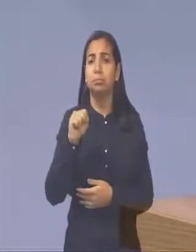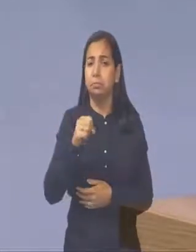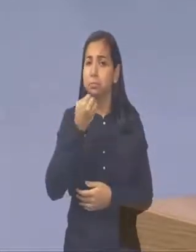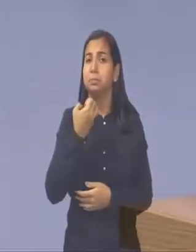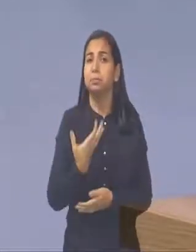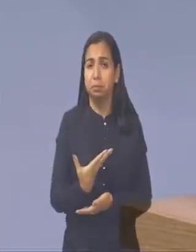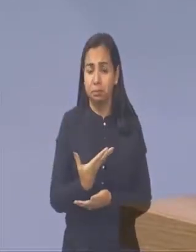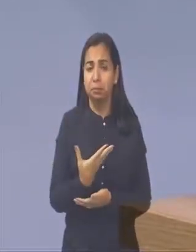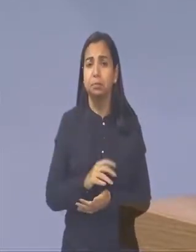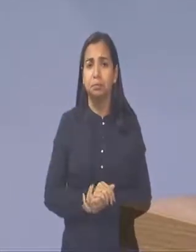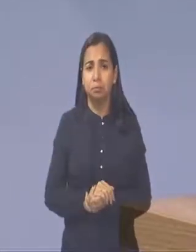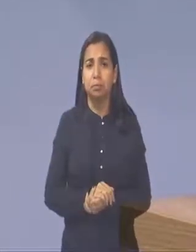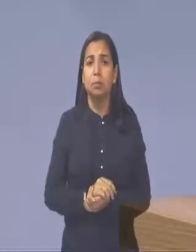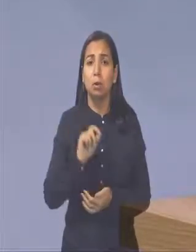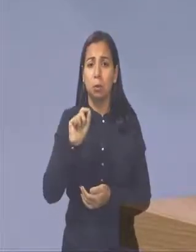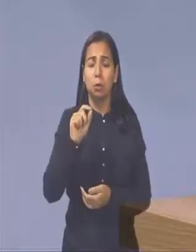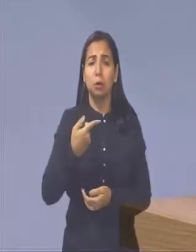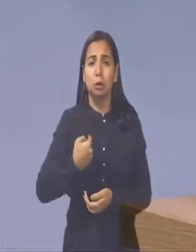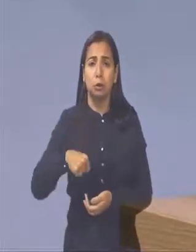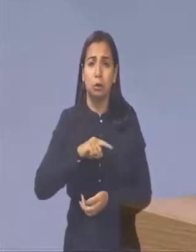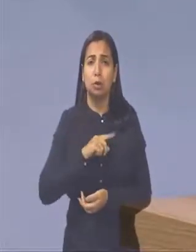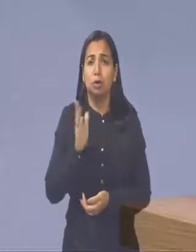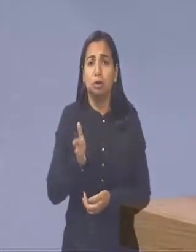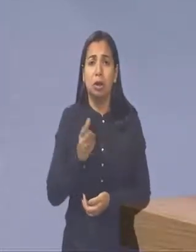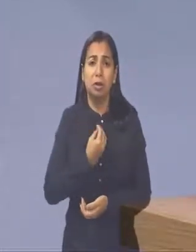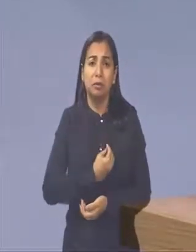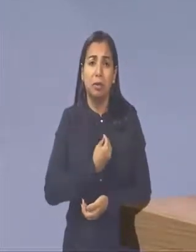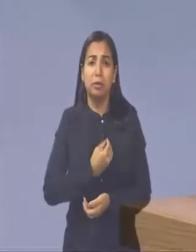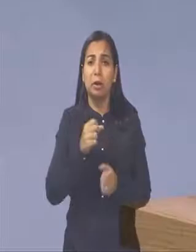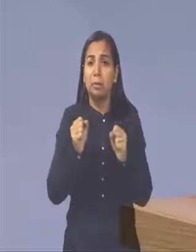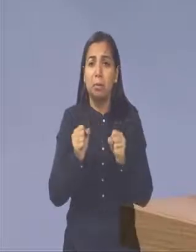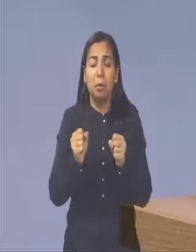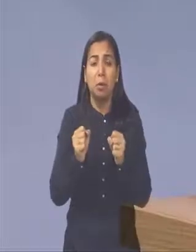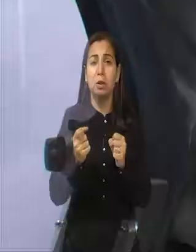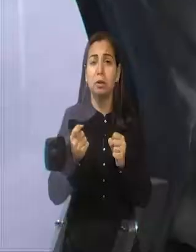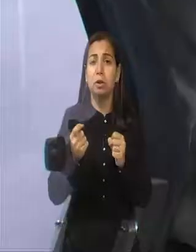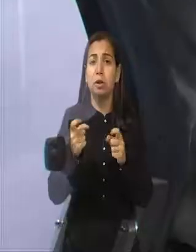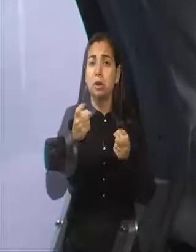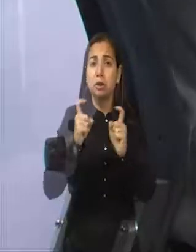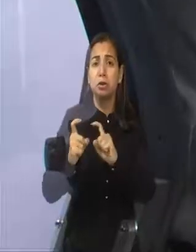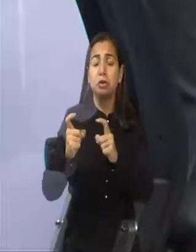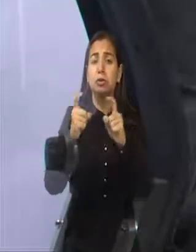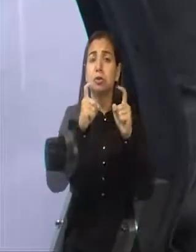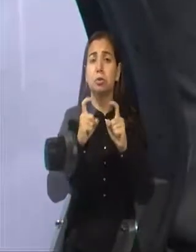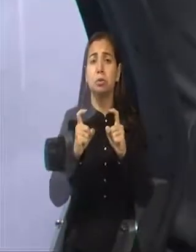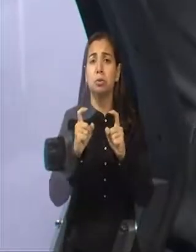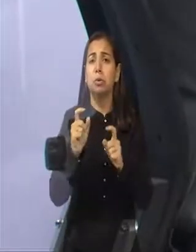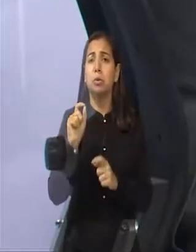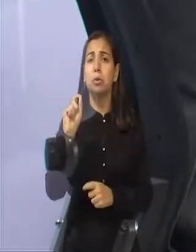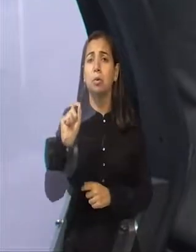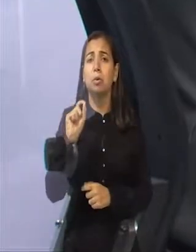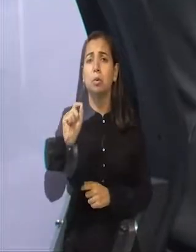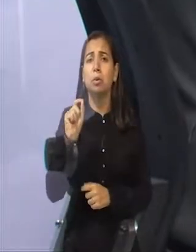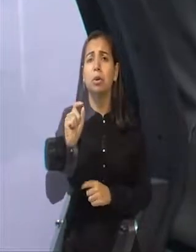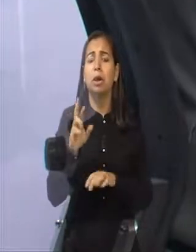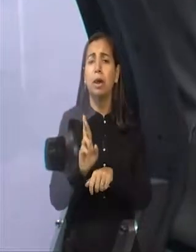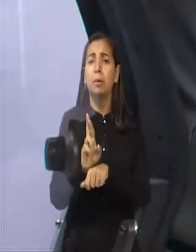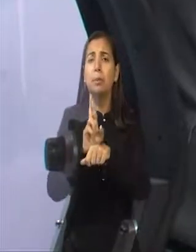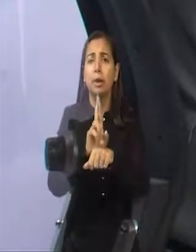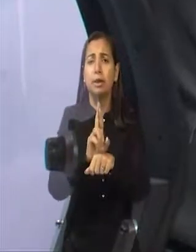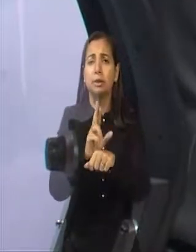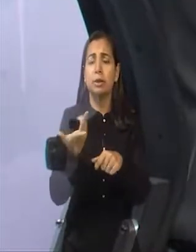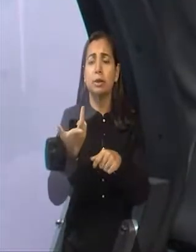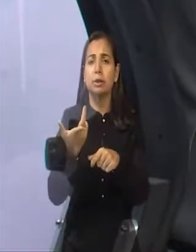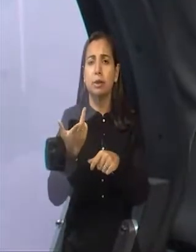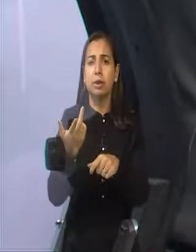já chegamos a um ponto que a gente já pode começar a discutir seriamente o indivíduo se autorrepresentar numa